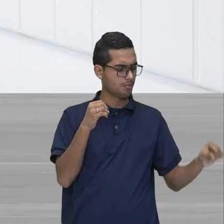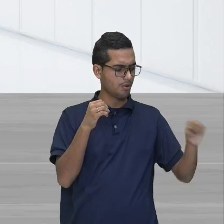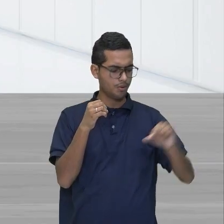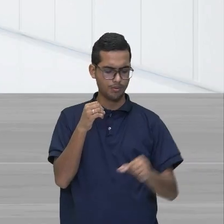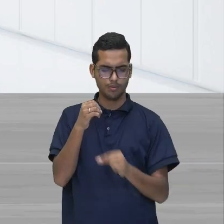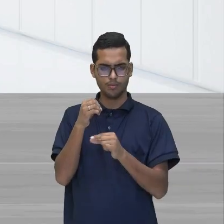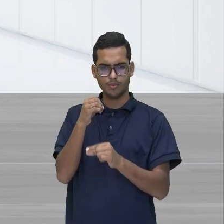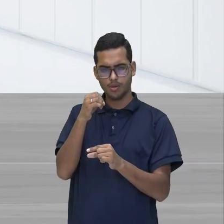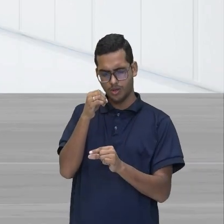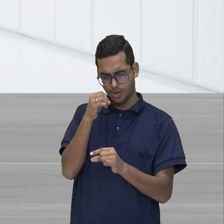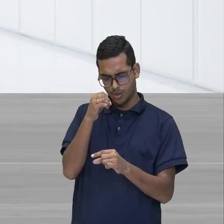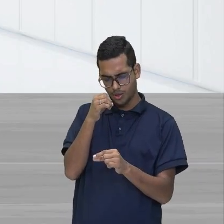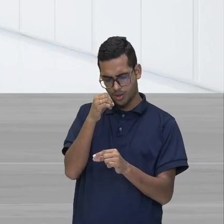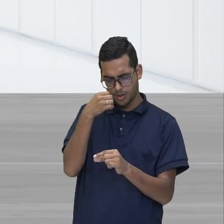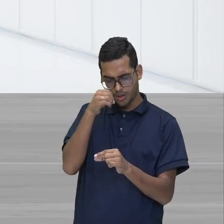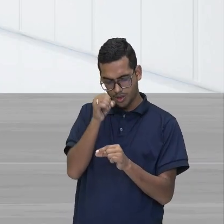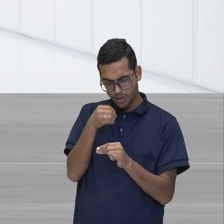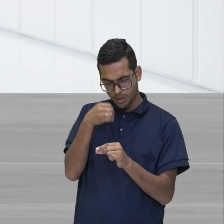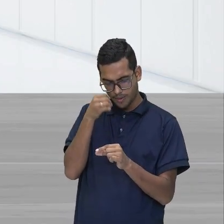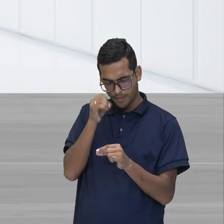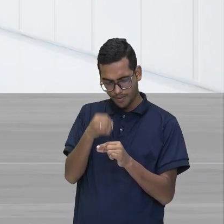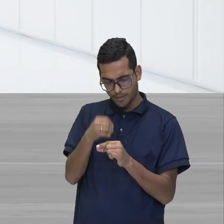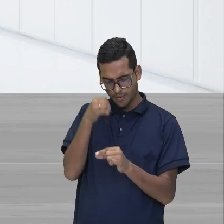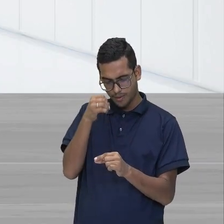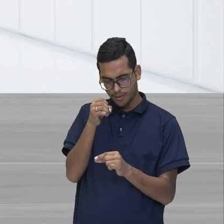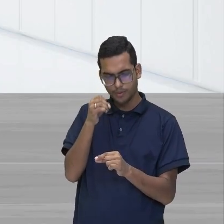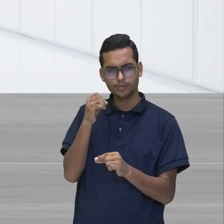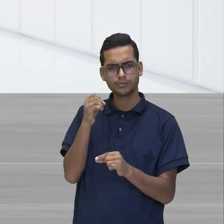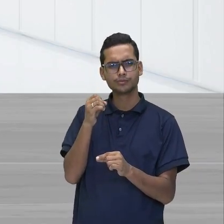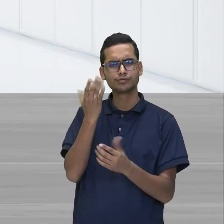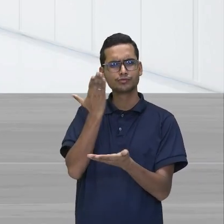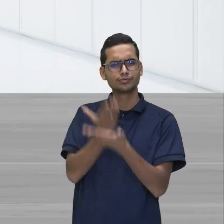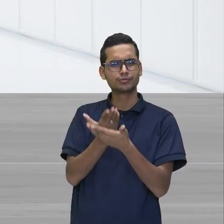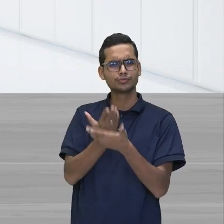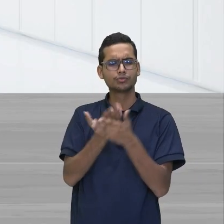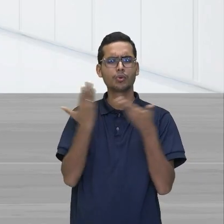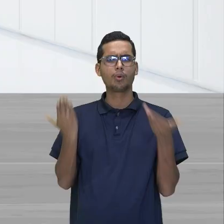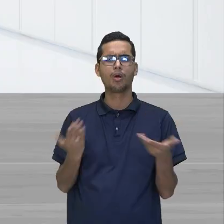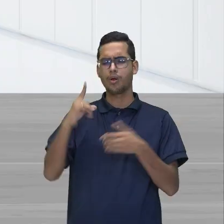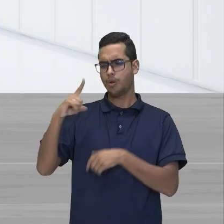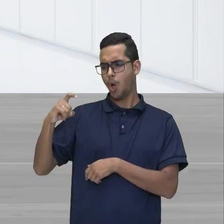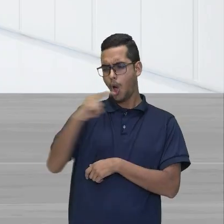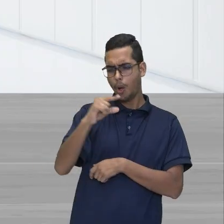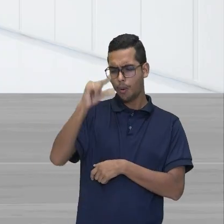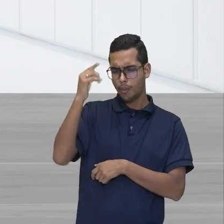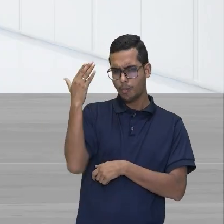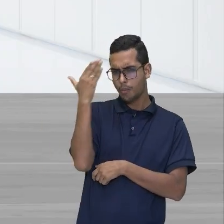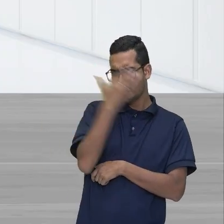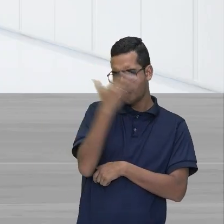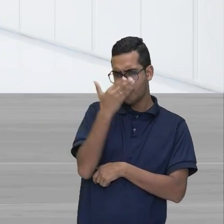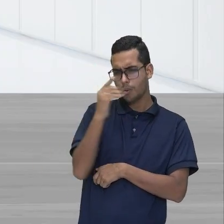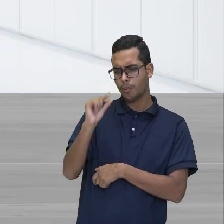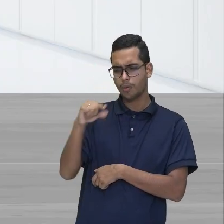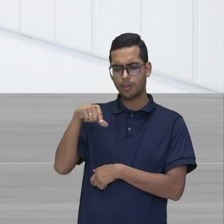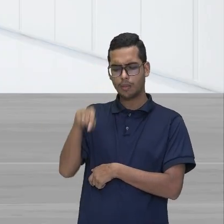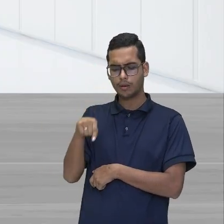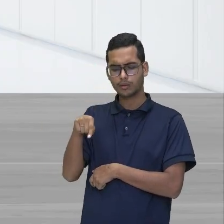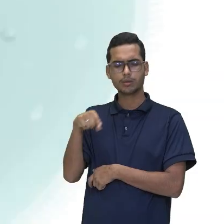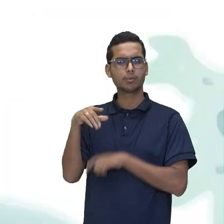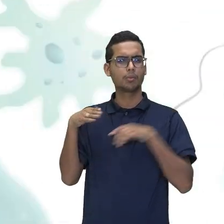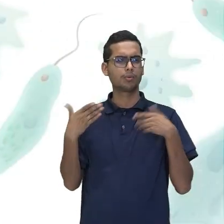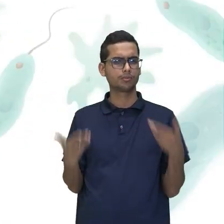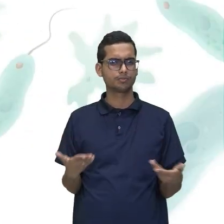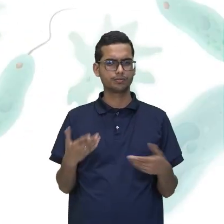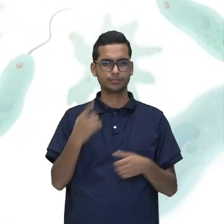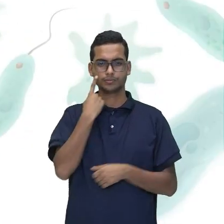água, e vamos ver nessa amostra de água que micro-organismos estão lá dentro. Vejam aí. Eu